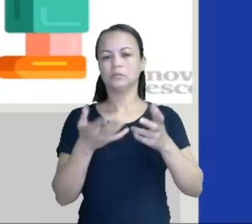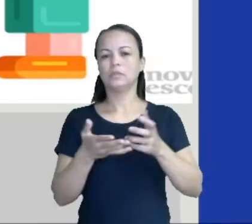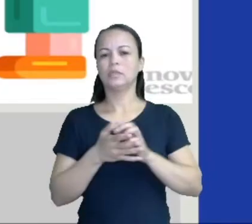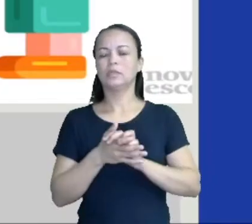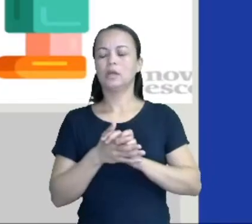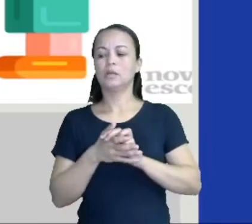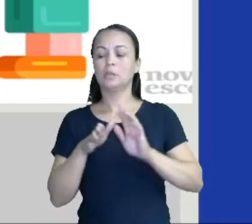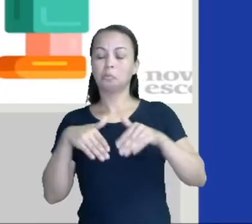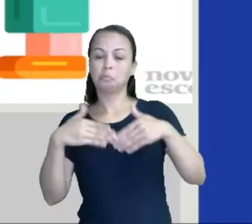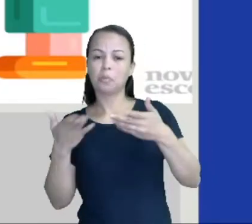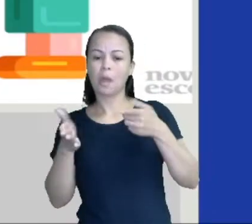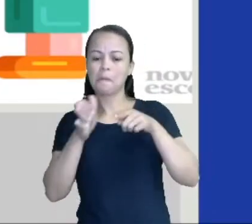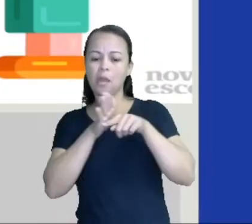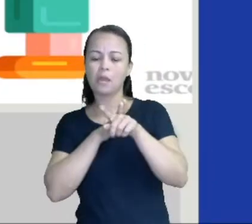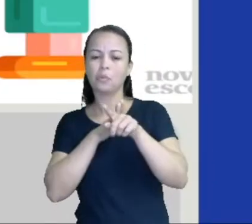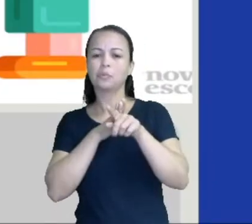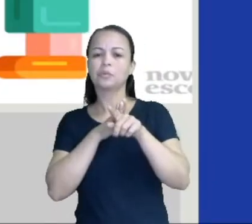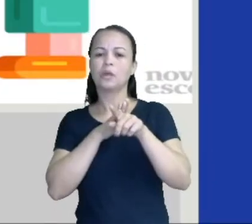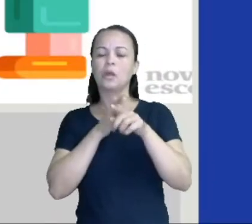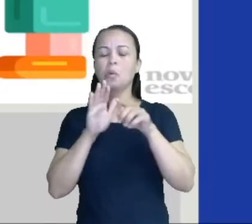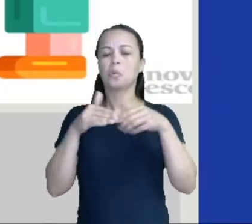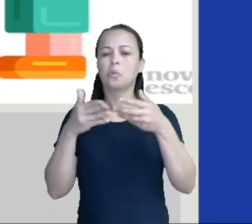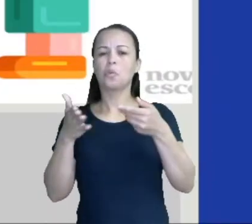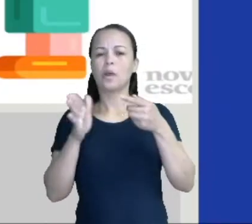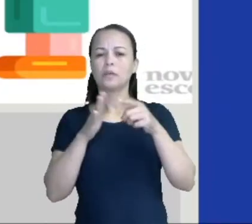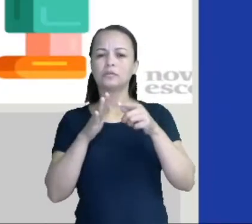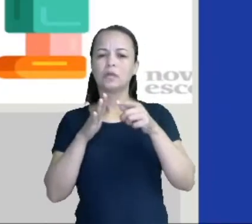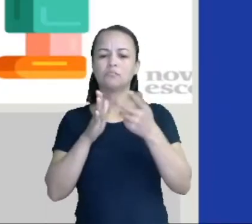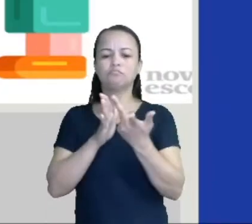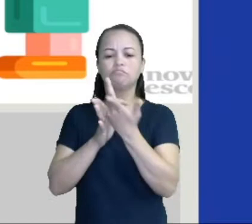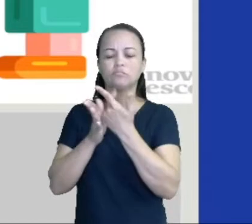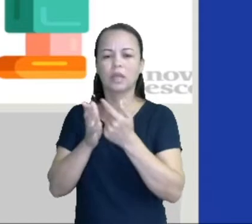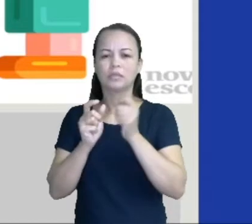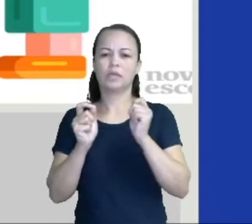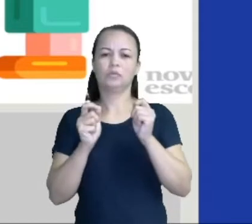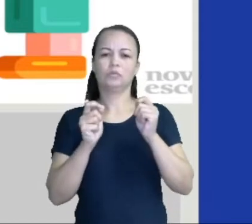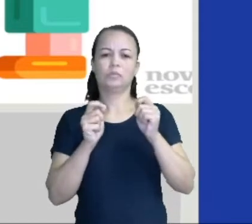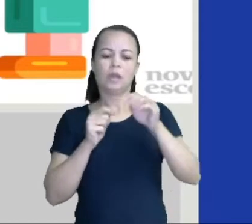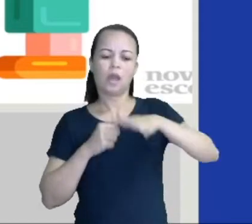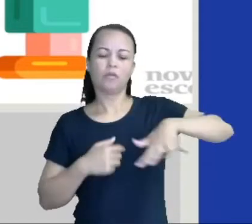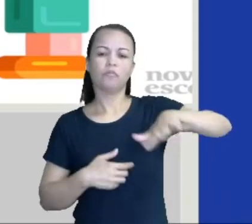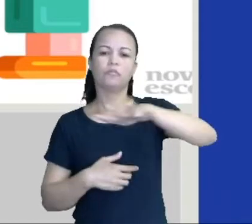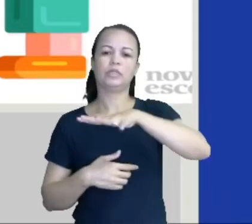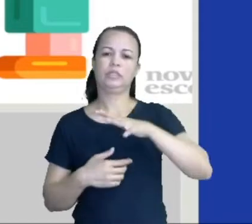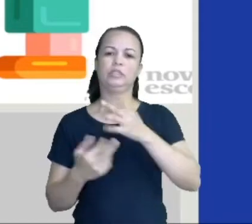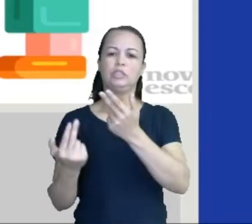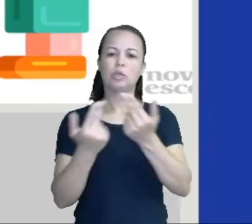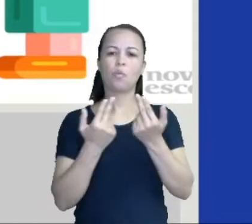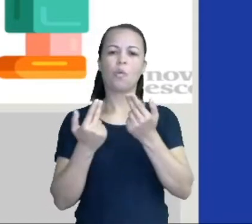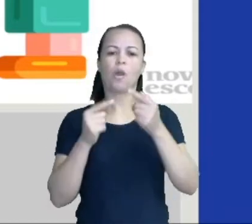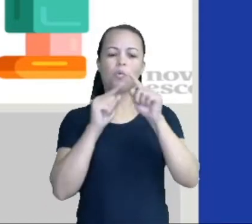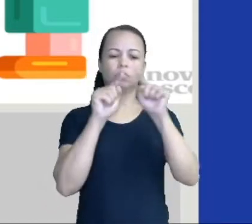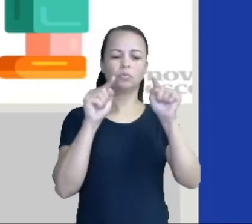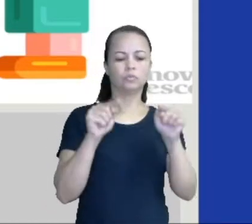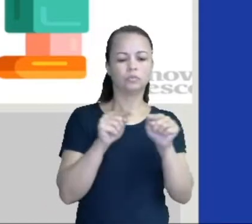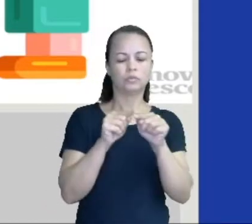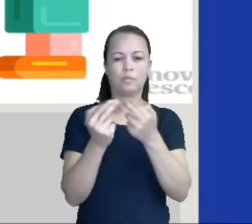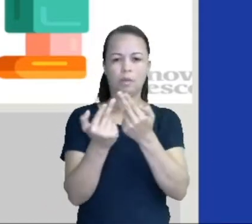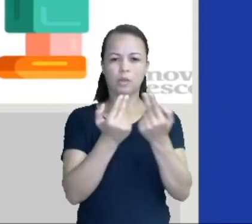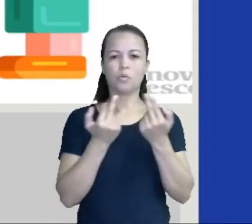quais as figuras que ocupam uma superfície de mesmo tamanho? Qual